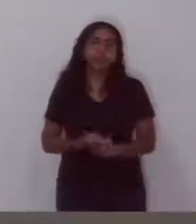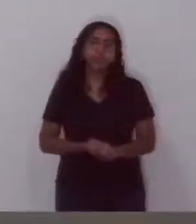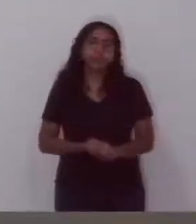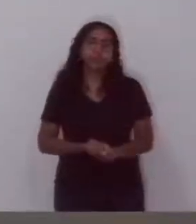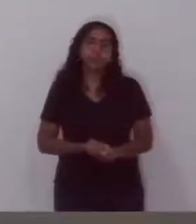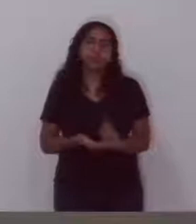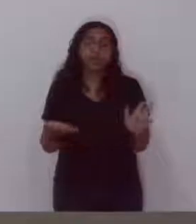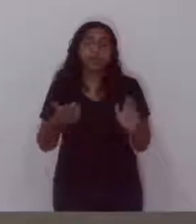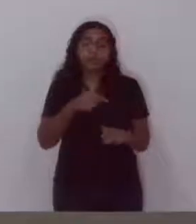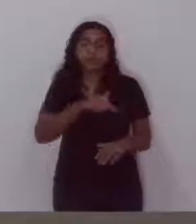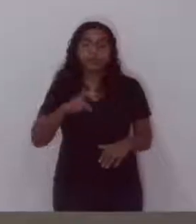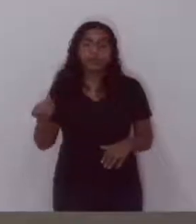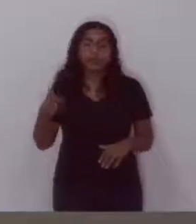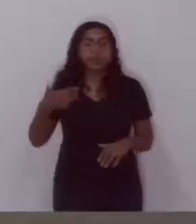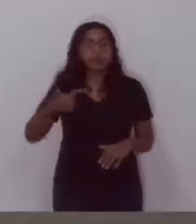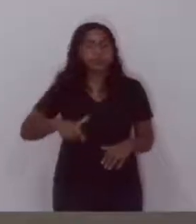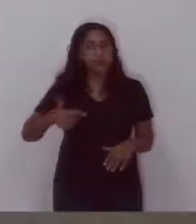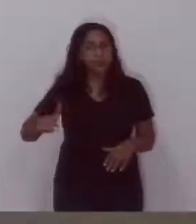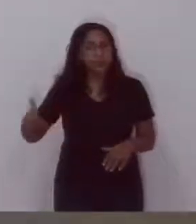toda certeza, falarei um pouco mais,